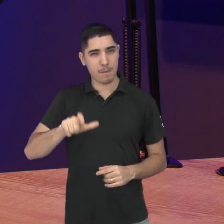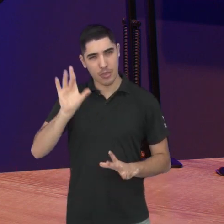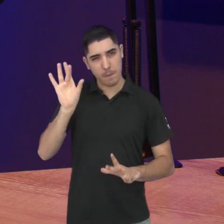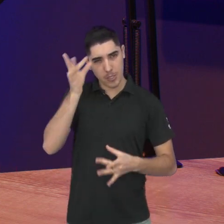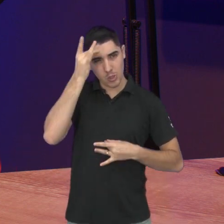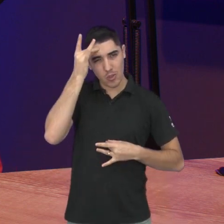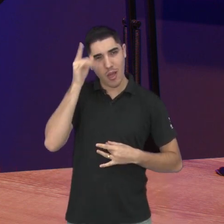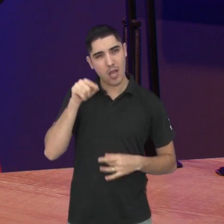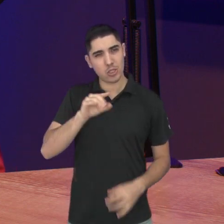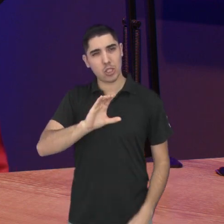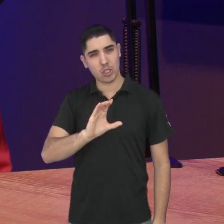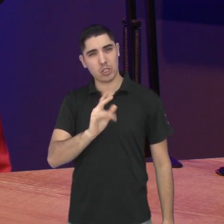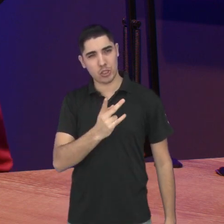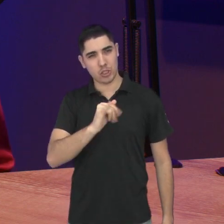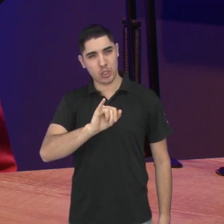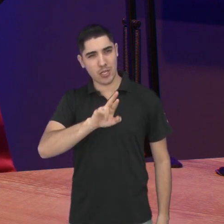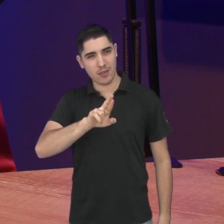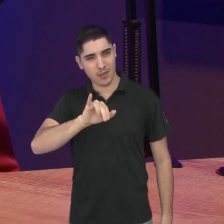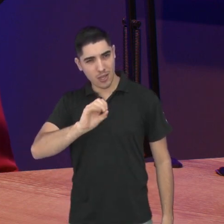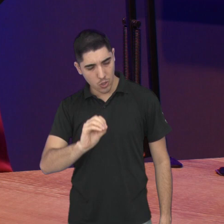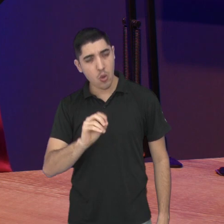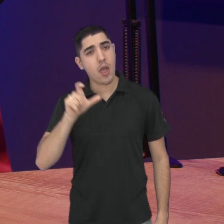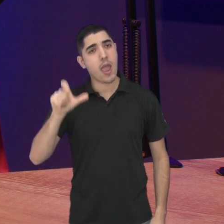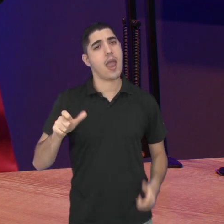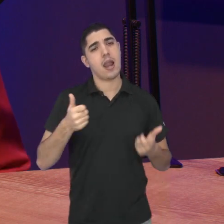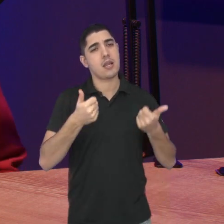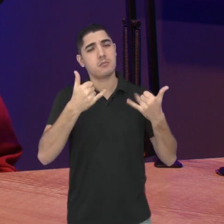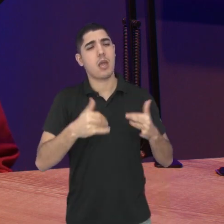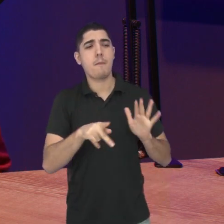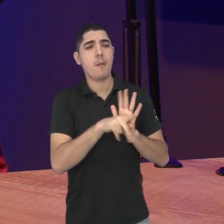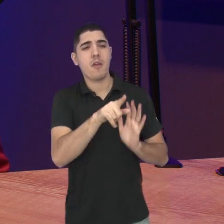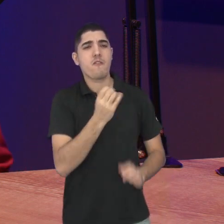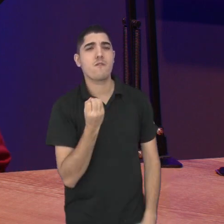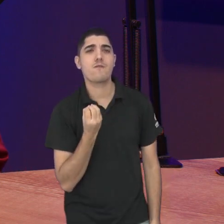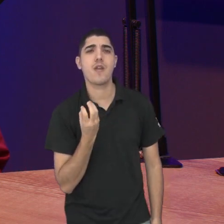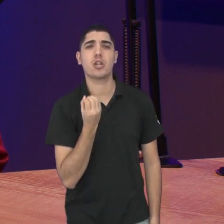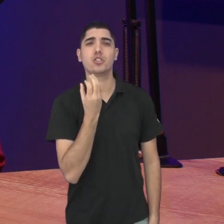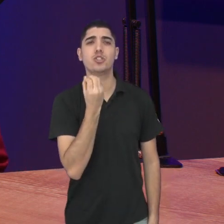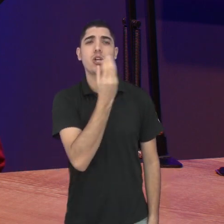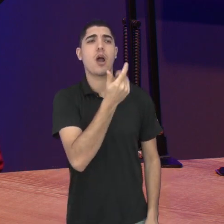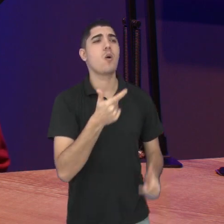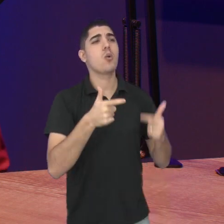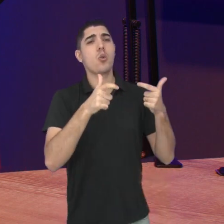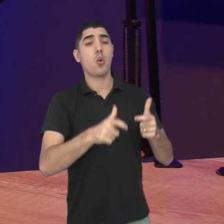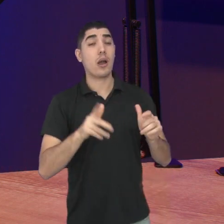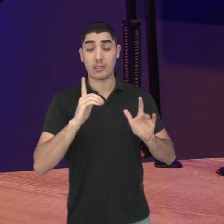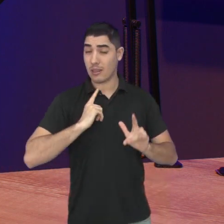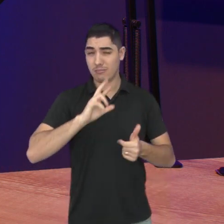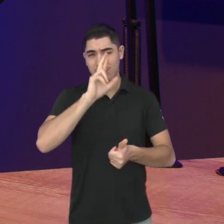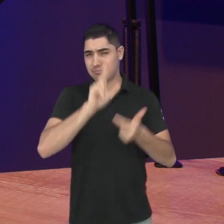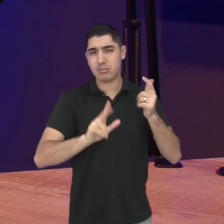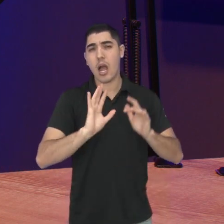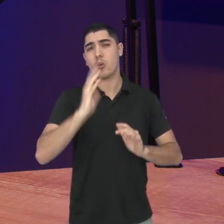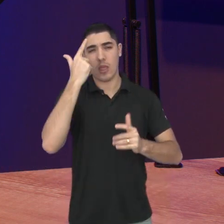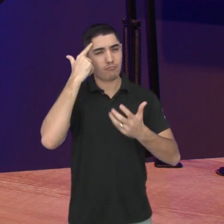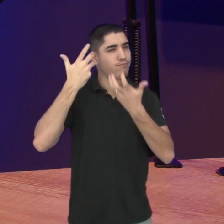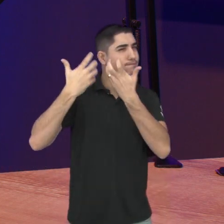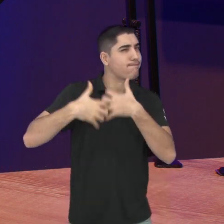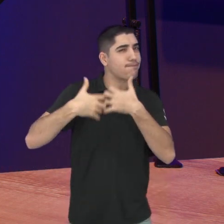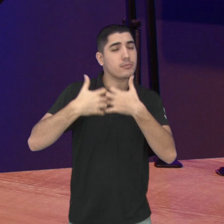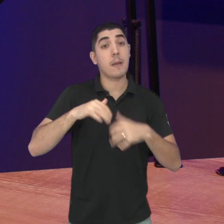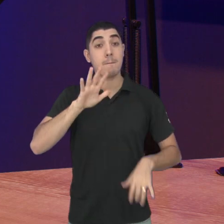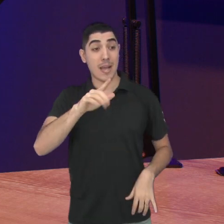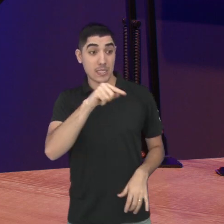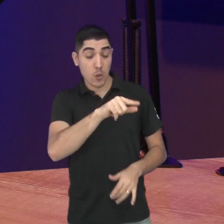fala muito sobre uma viagem, né, sobre autorreflexão, conhecimento e várias outras coisas. Só que o trabalho escravo